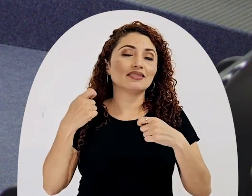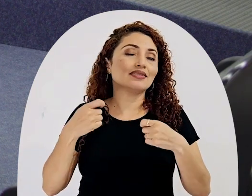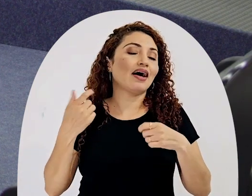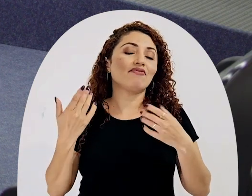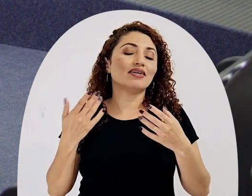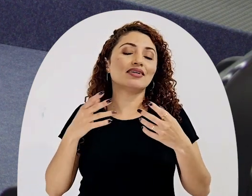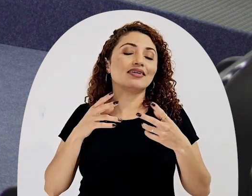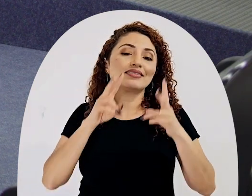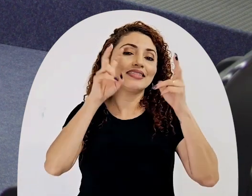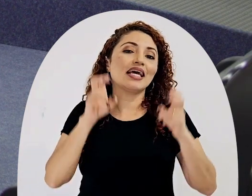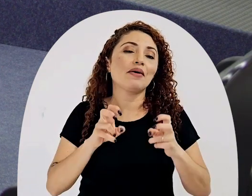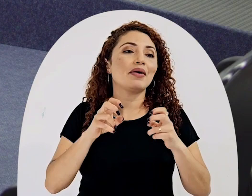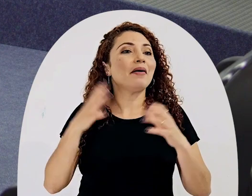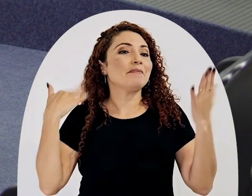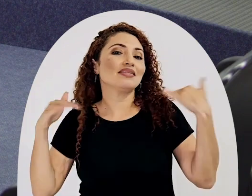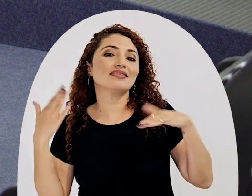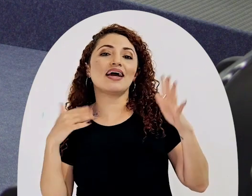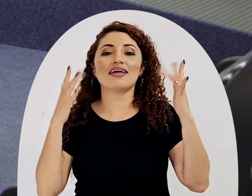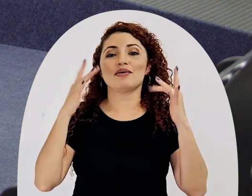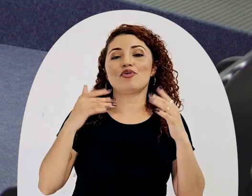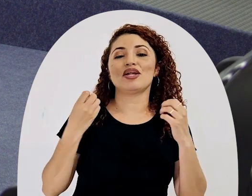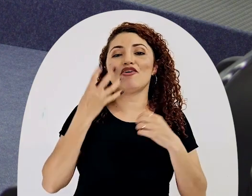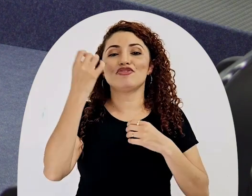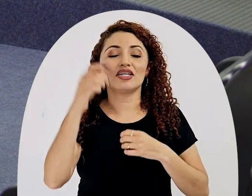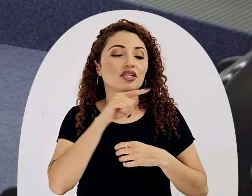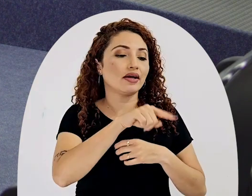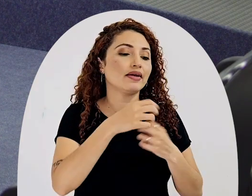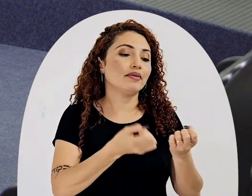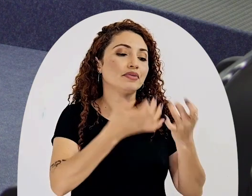que aconteceu assim, tu foi aonde hoje?